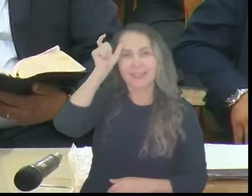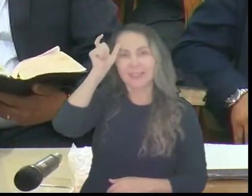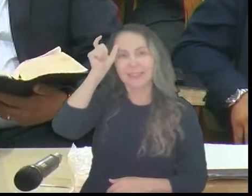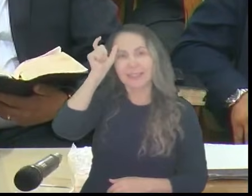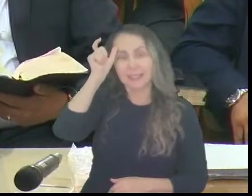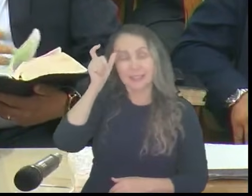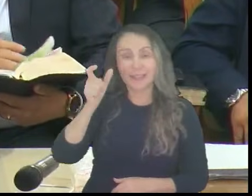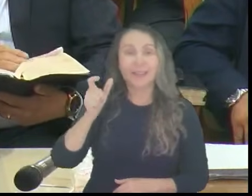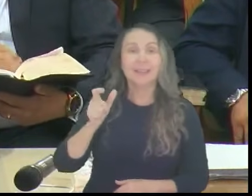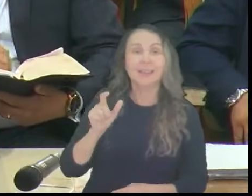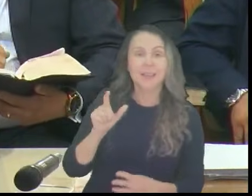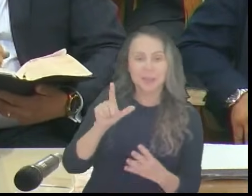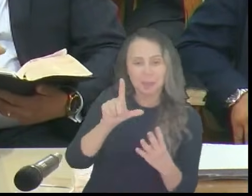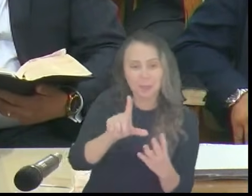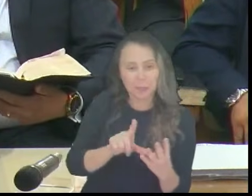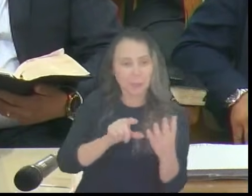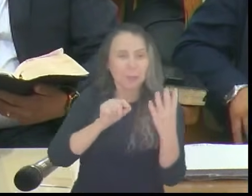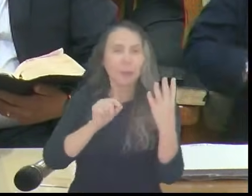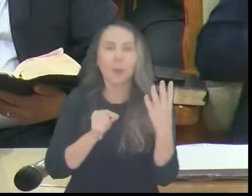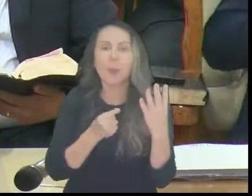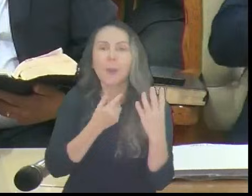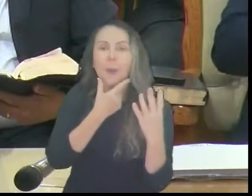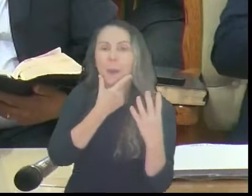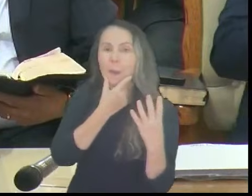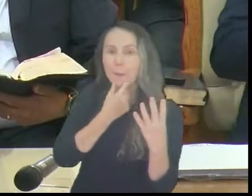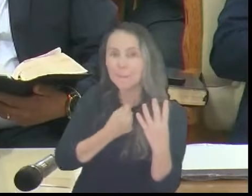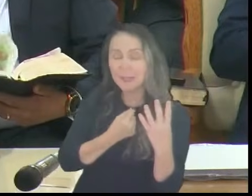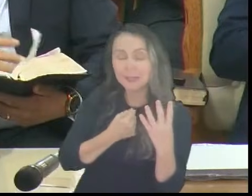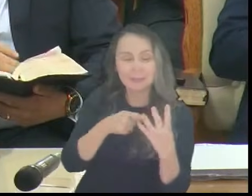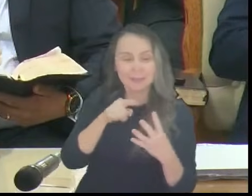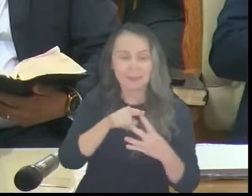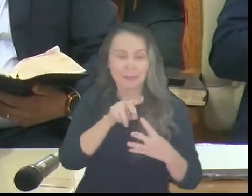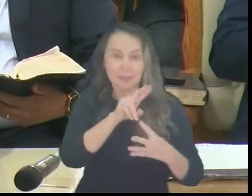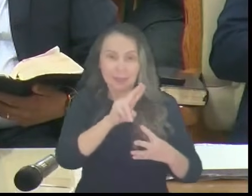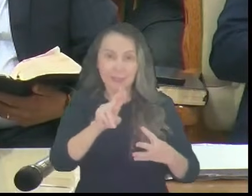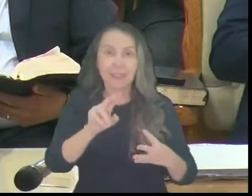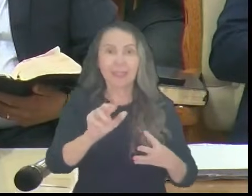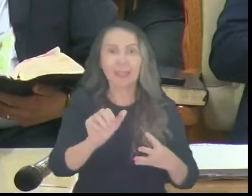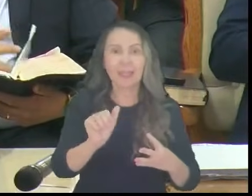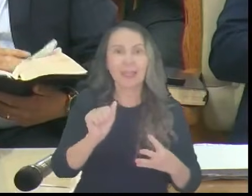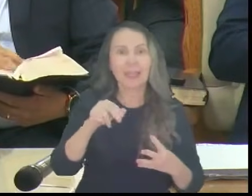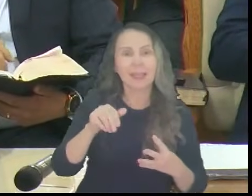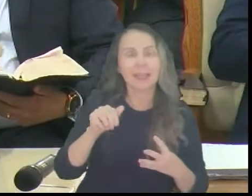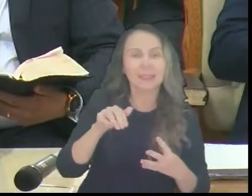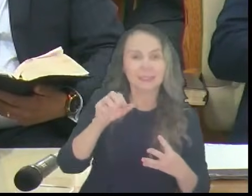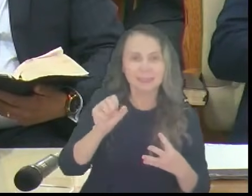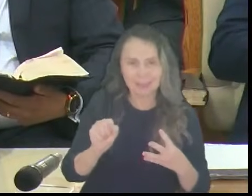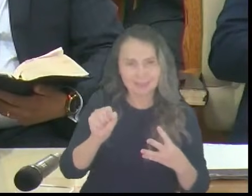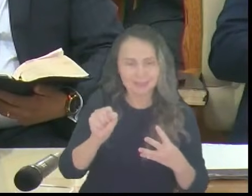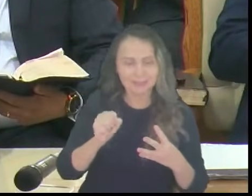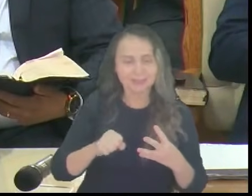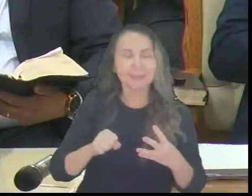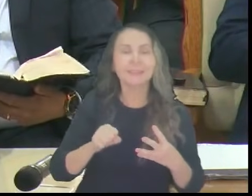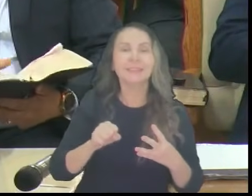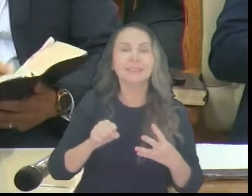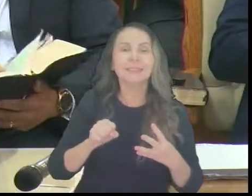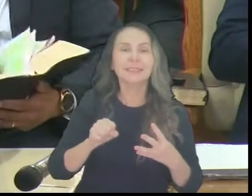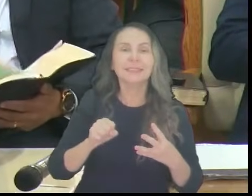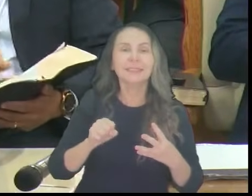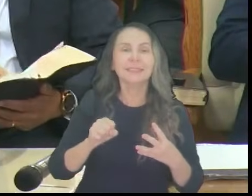homens. 4 homens. Um se chamava Anás, o outro se chamava